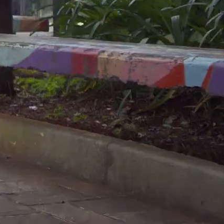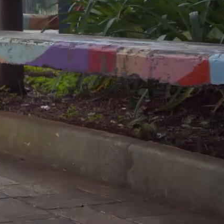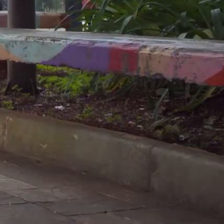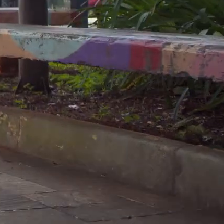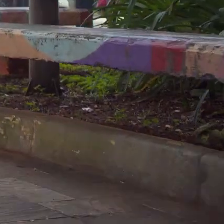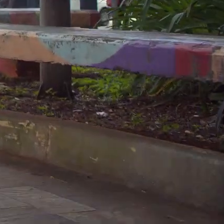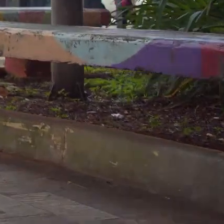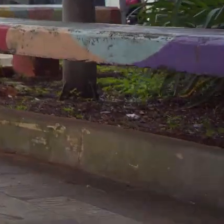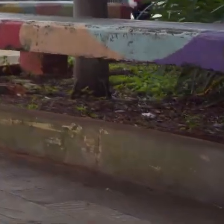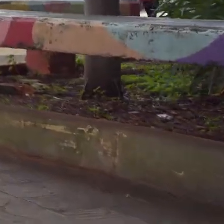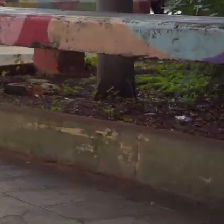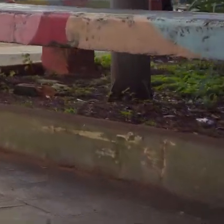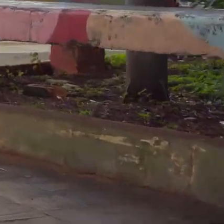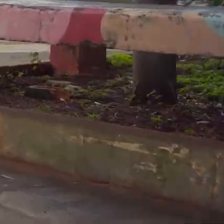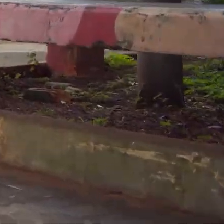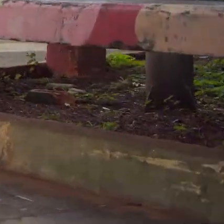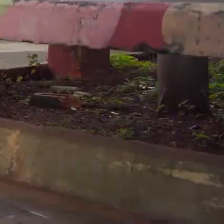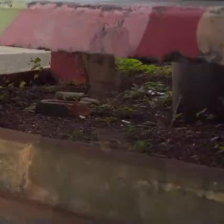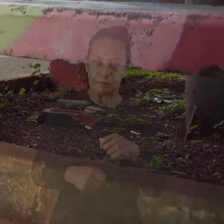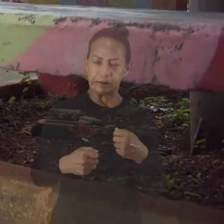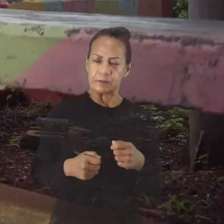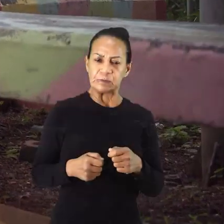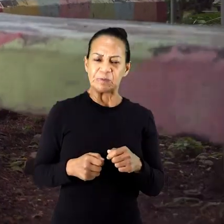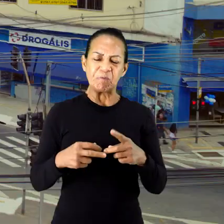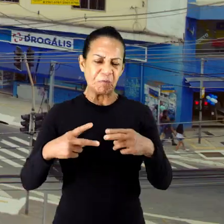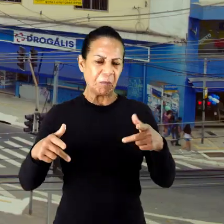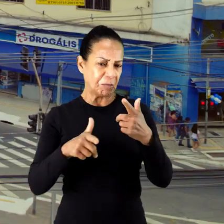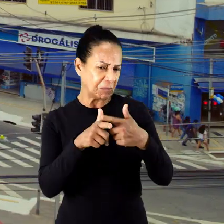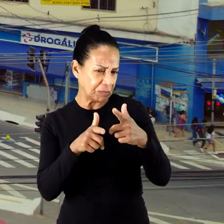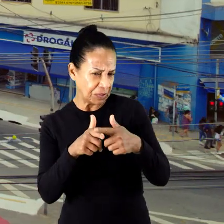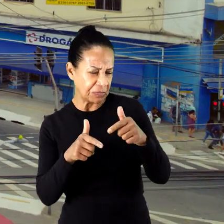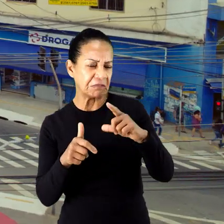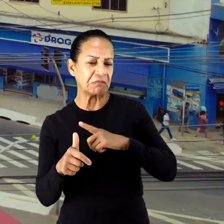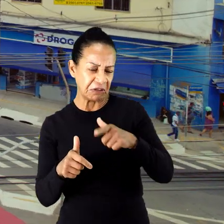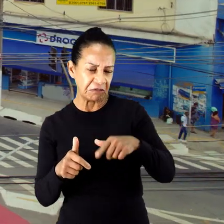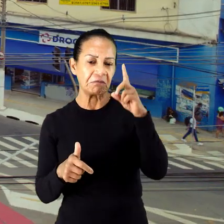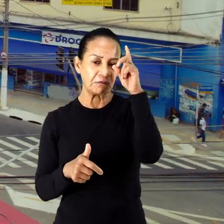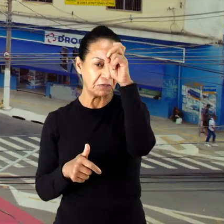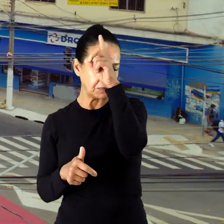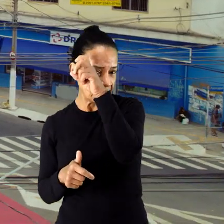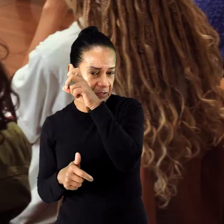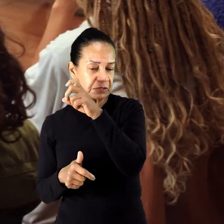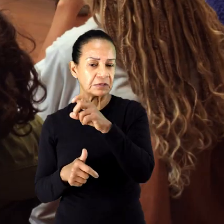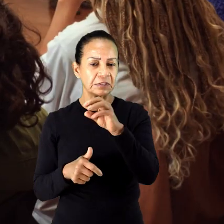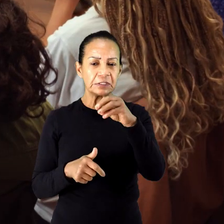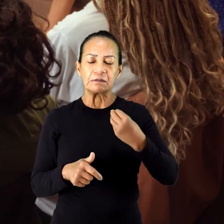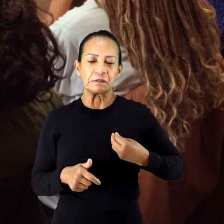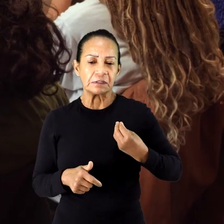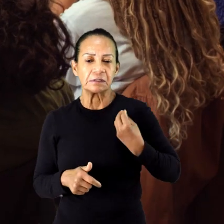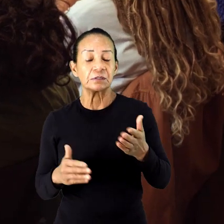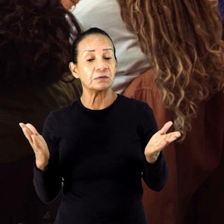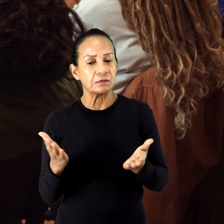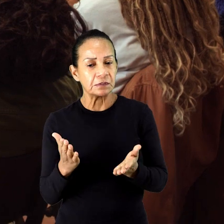e pessoas nas ruas. A gente enfrenta muitas coisas, muitas dificuldades